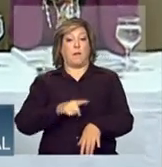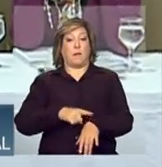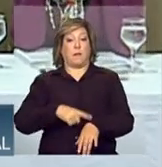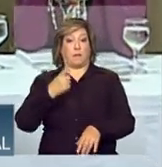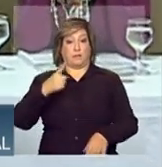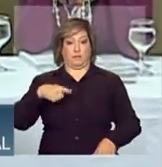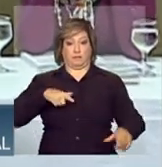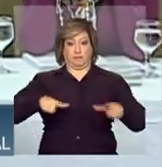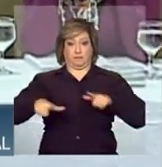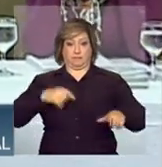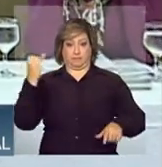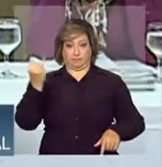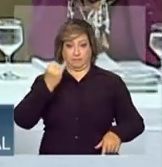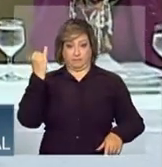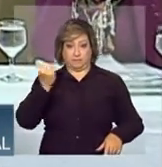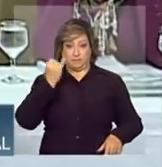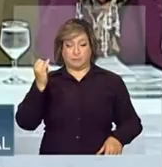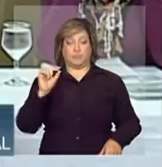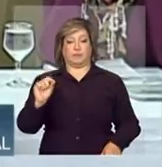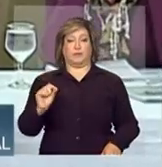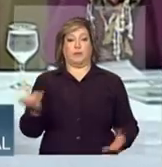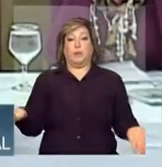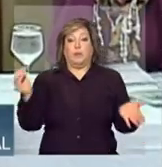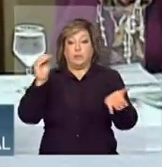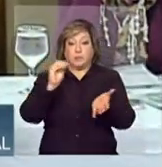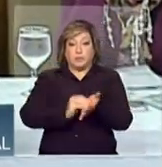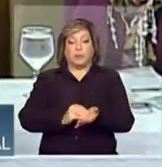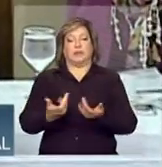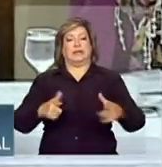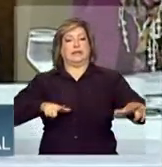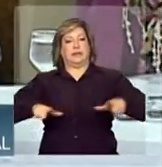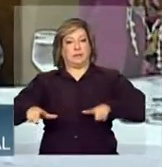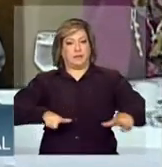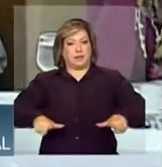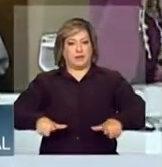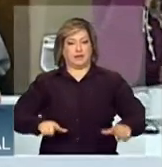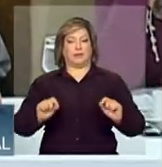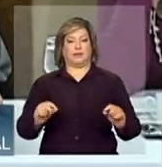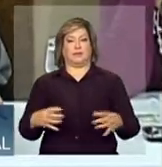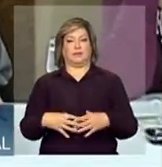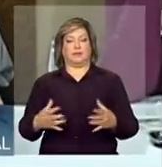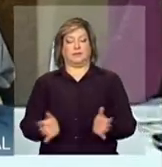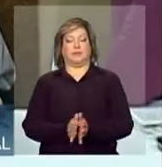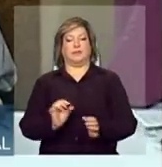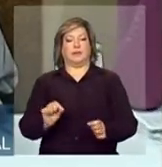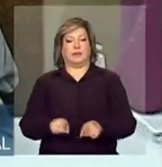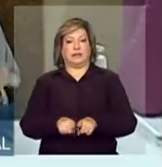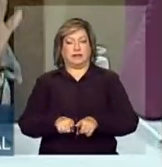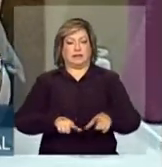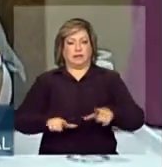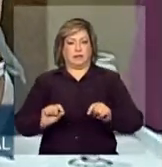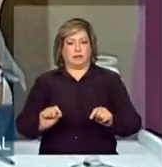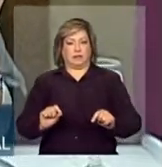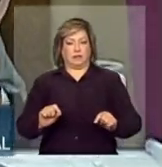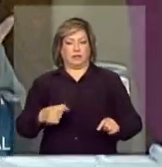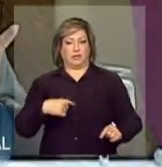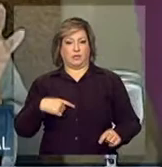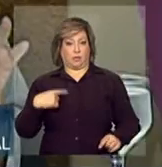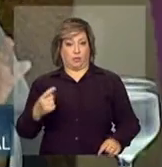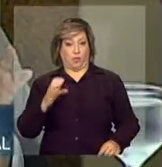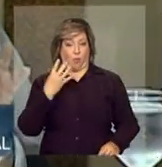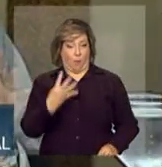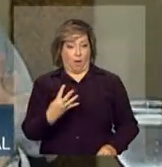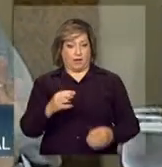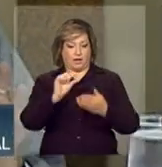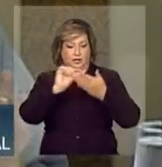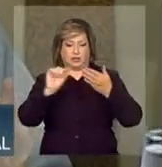importante de introduzir, de trabalhar articuladamente os conteúdos de 4 eixos que